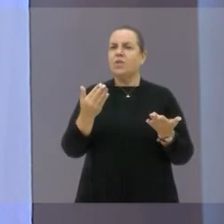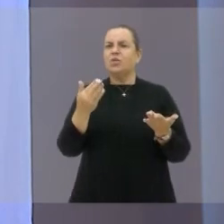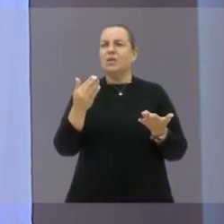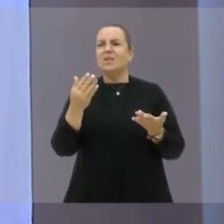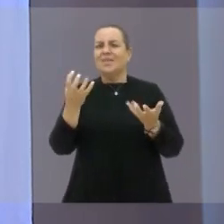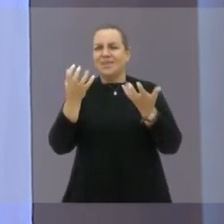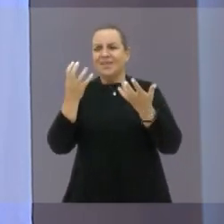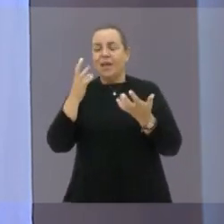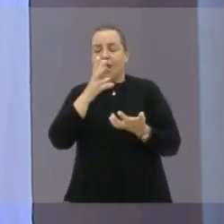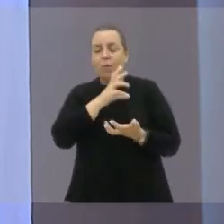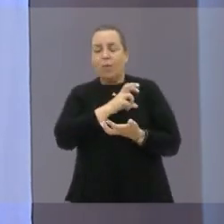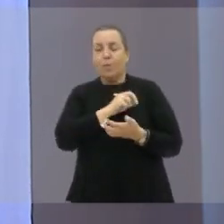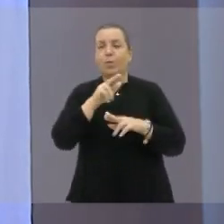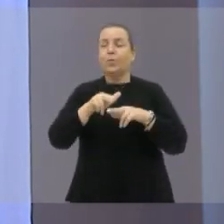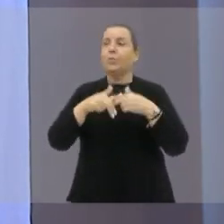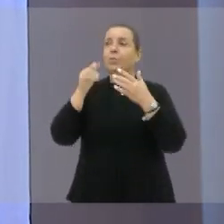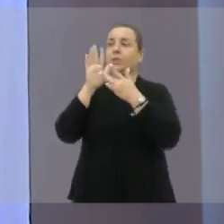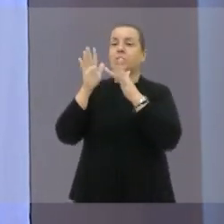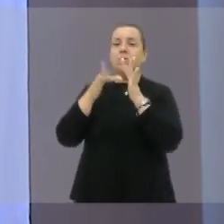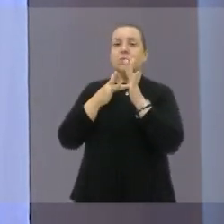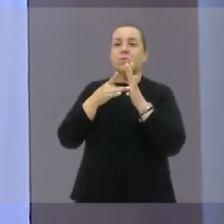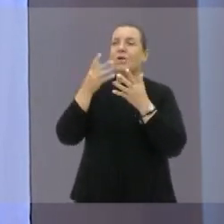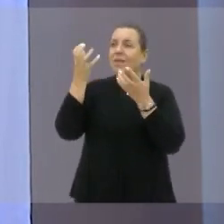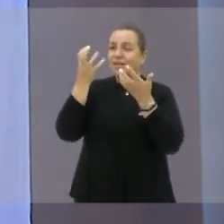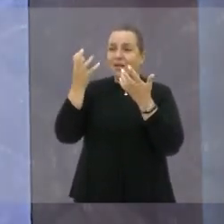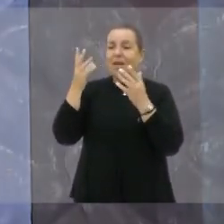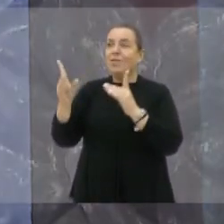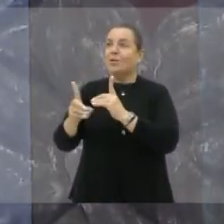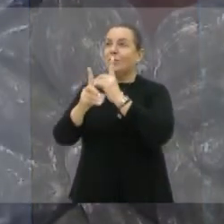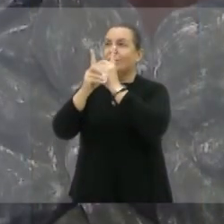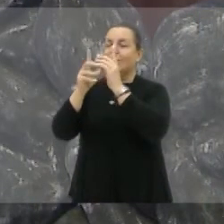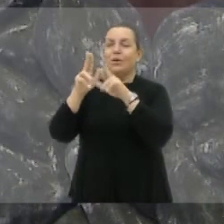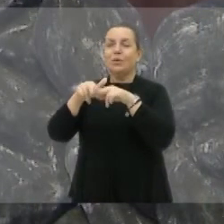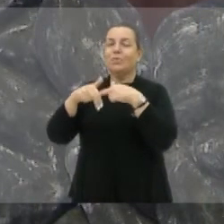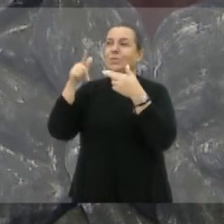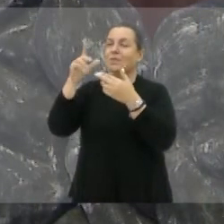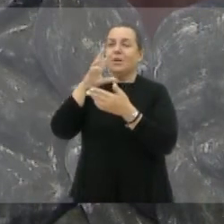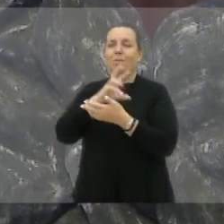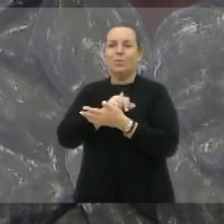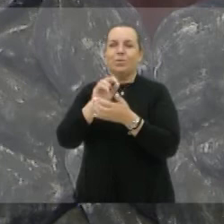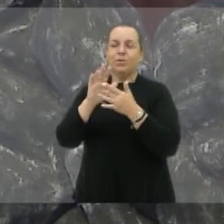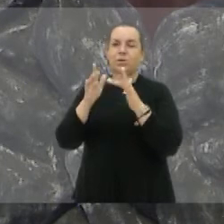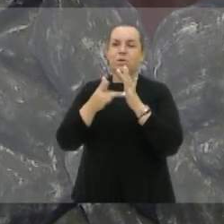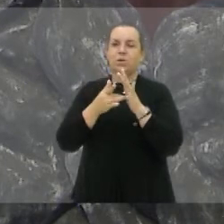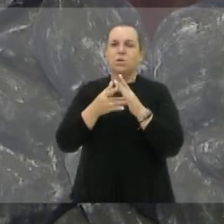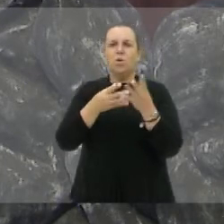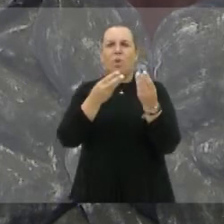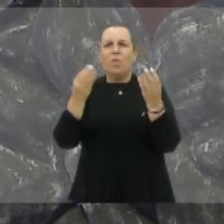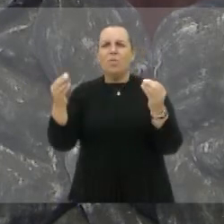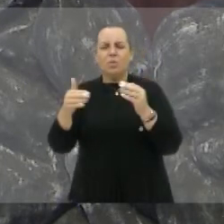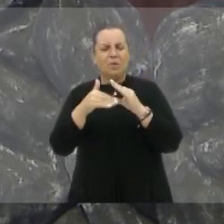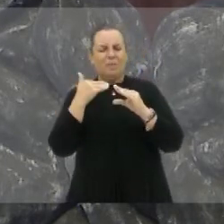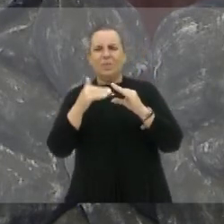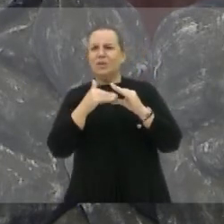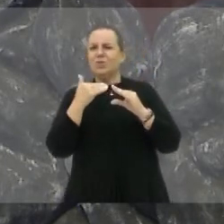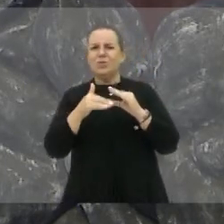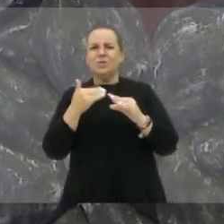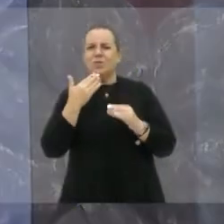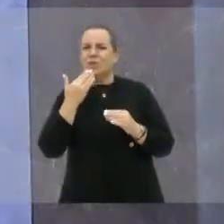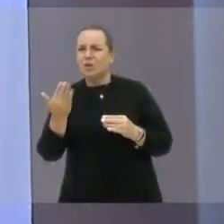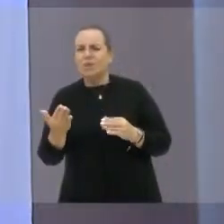por Cristo, ser encontrado por esse amor. Quantos pedidos, quantas pessoas